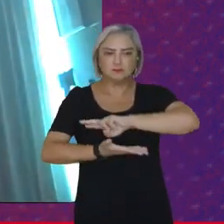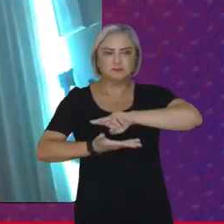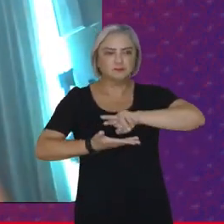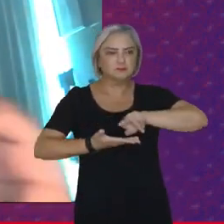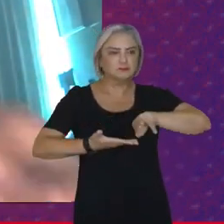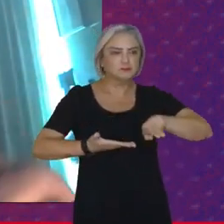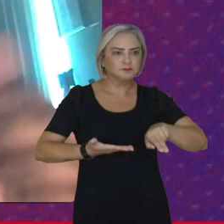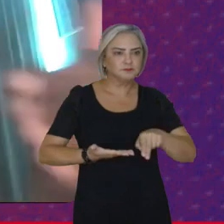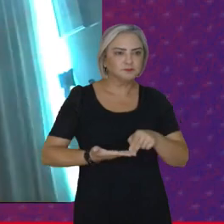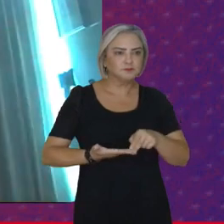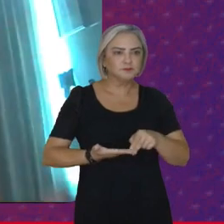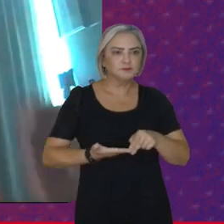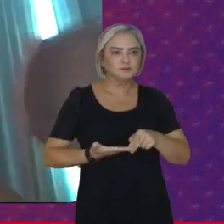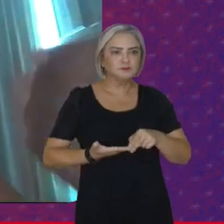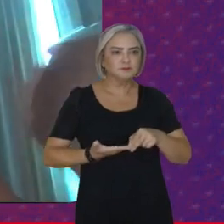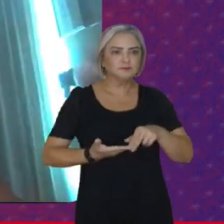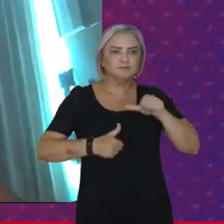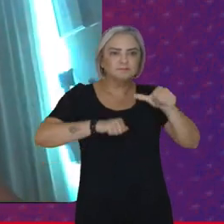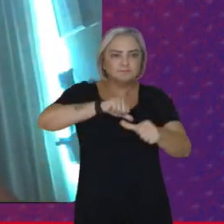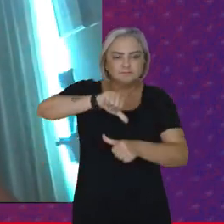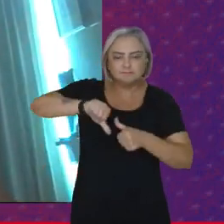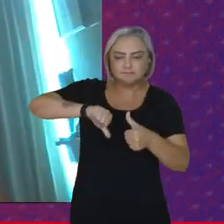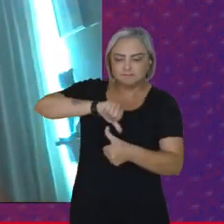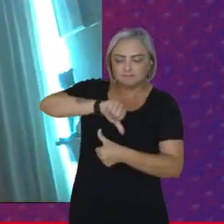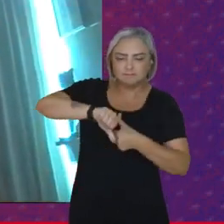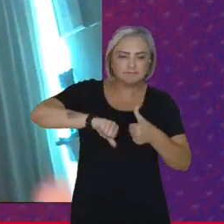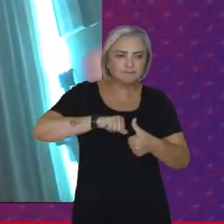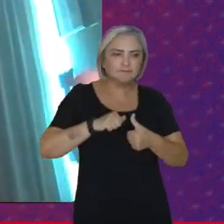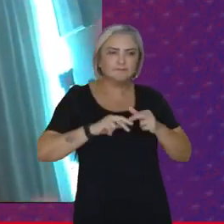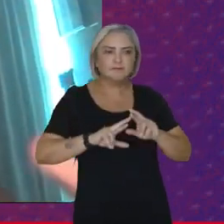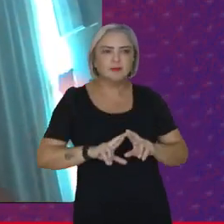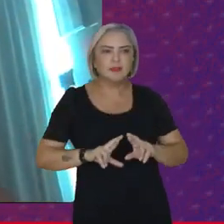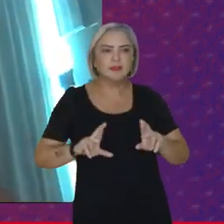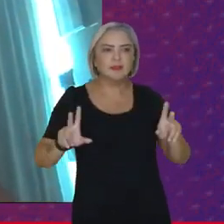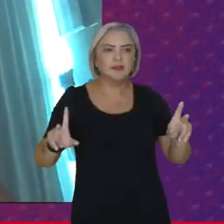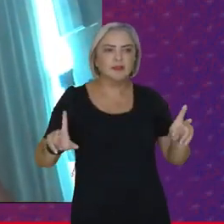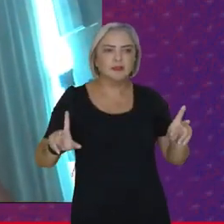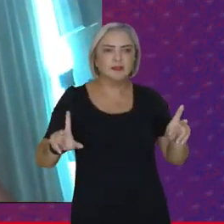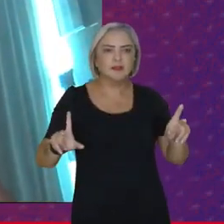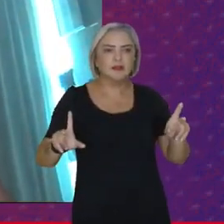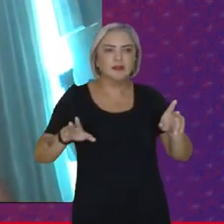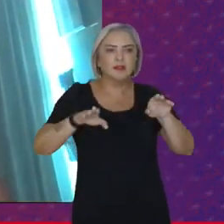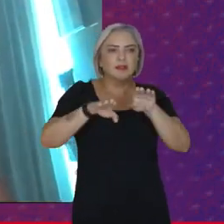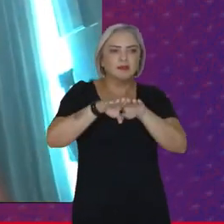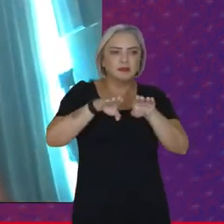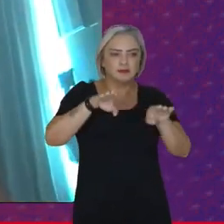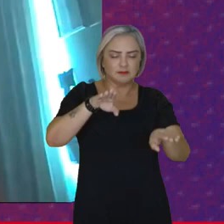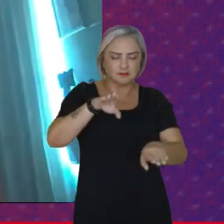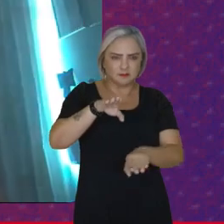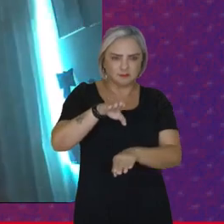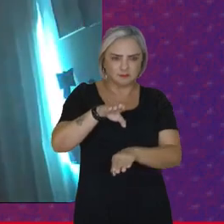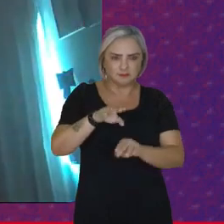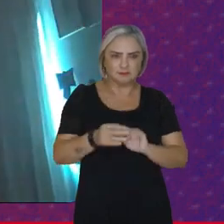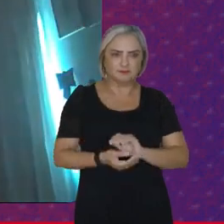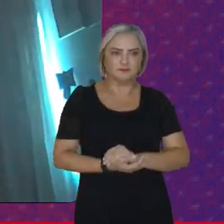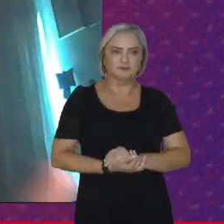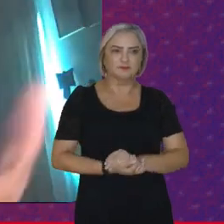diversidade e a transmutamos em diferença, em desigualdade.